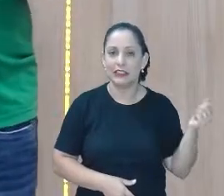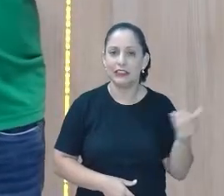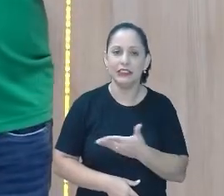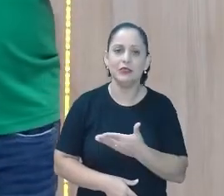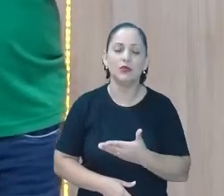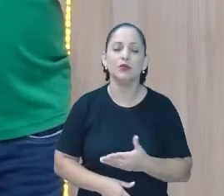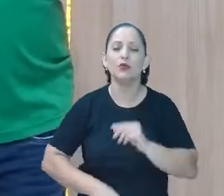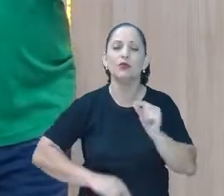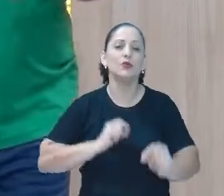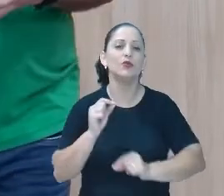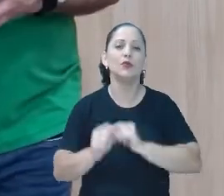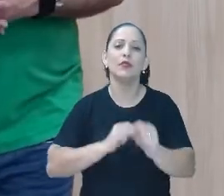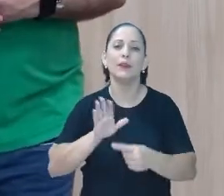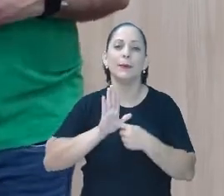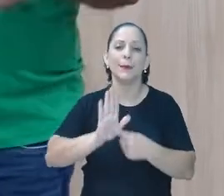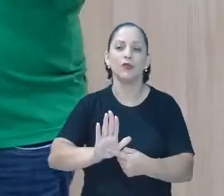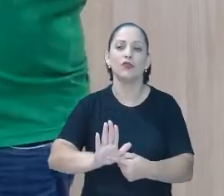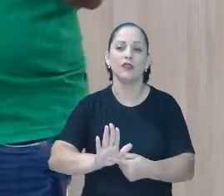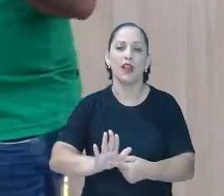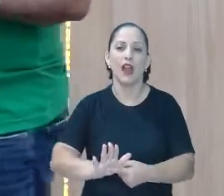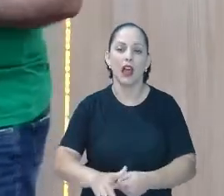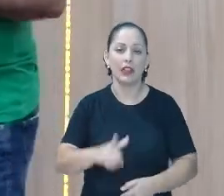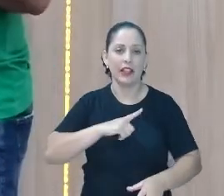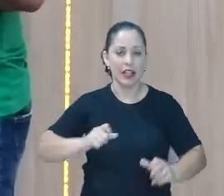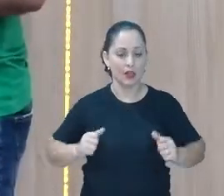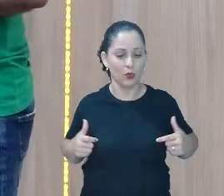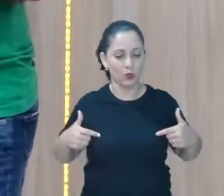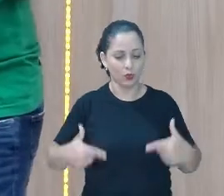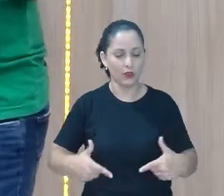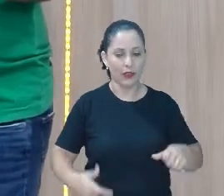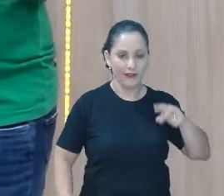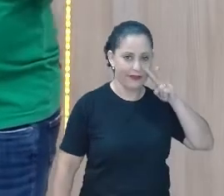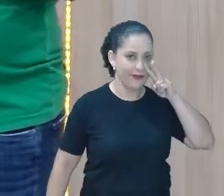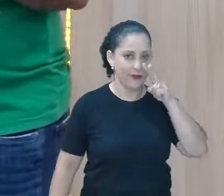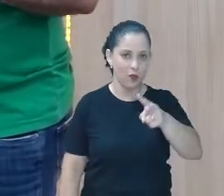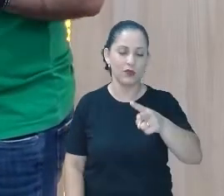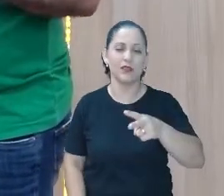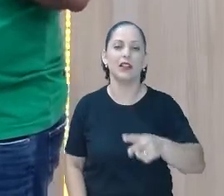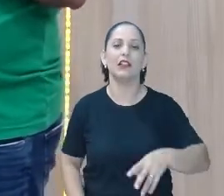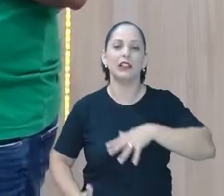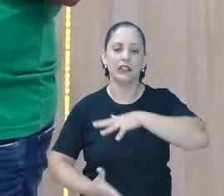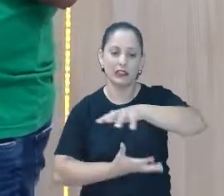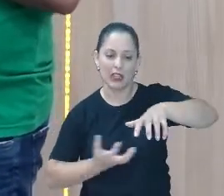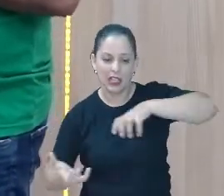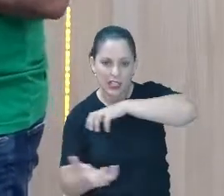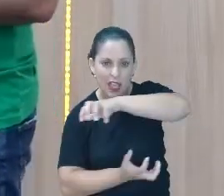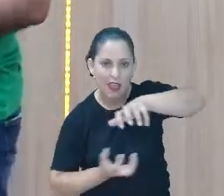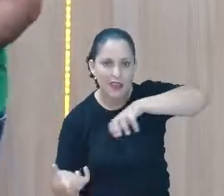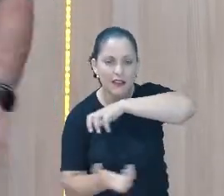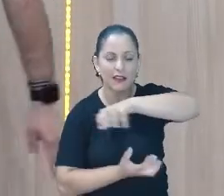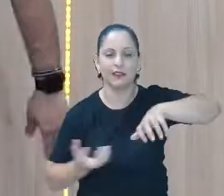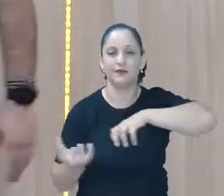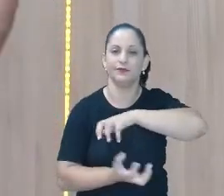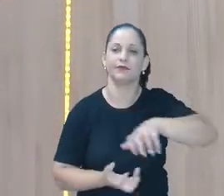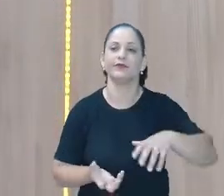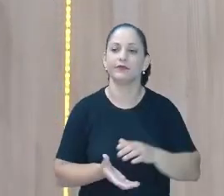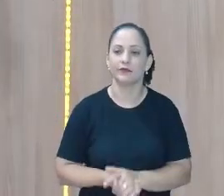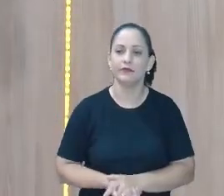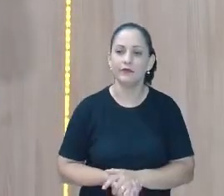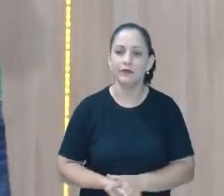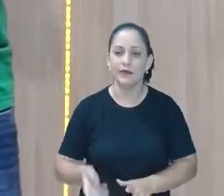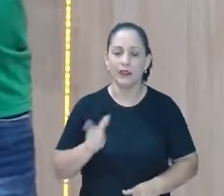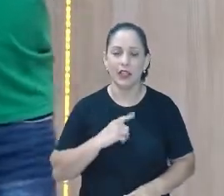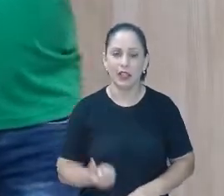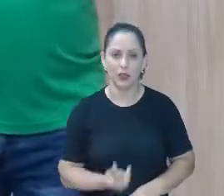de forma mais efetiva, né, na guerra, e eles vão começar a combater ao lado dos aliados. Né? Nós